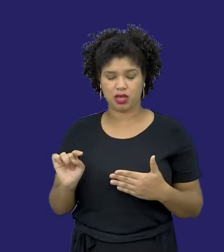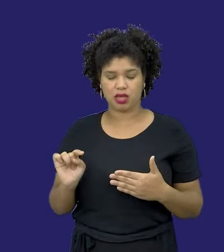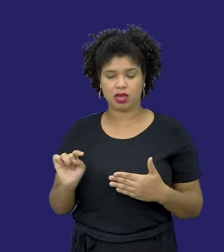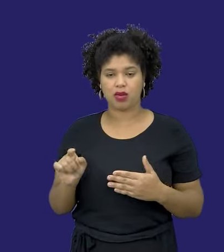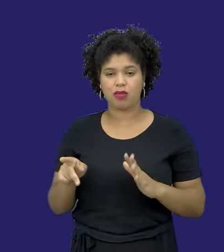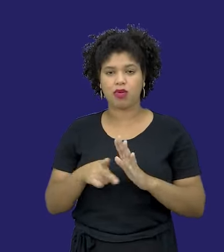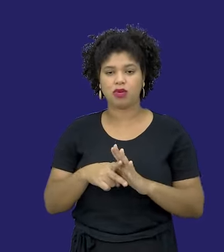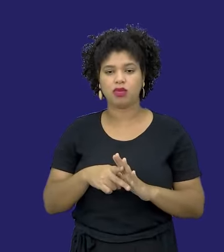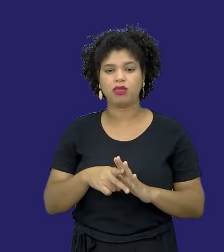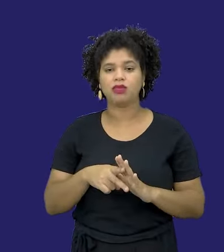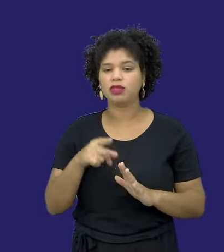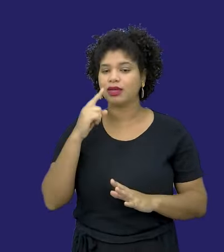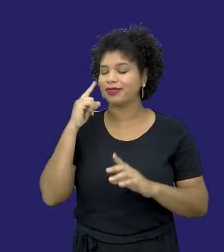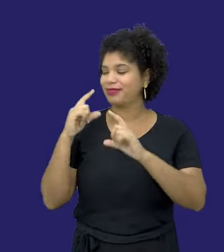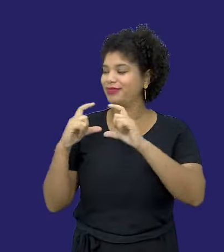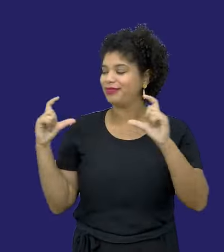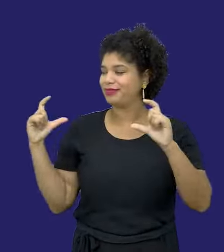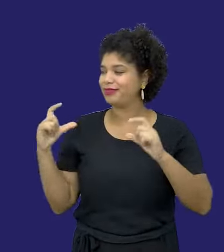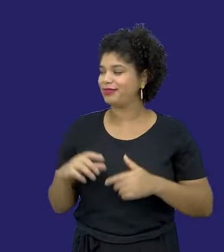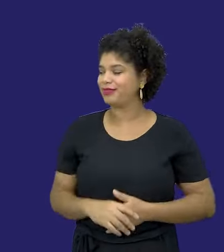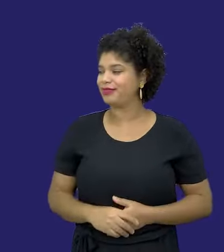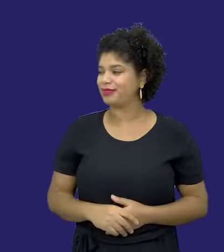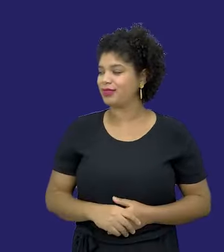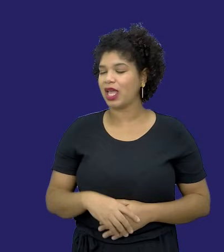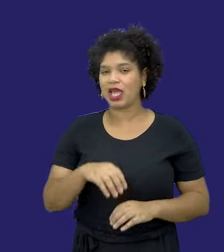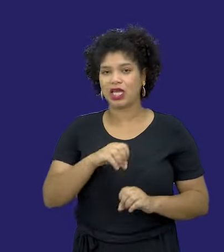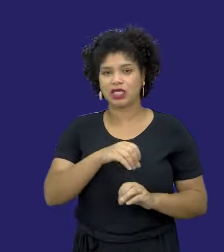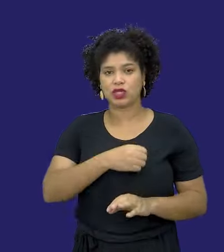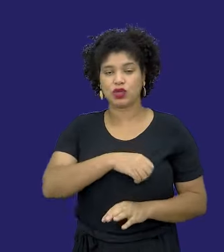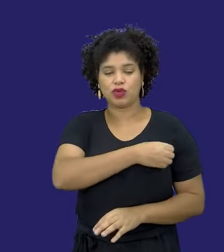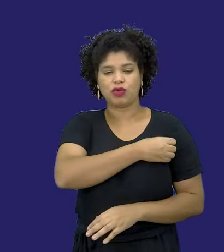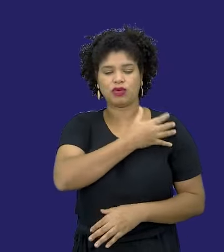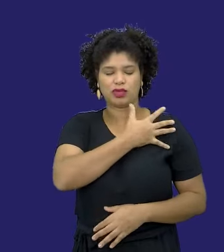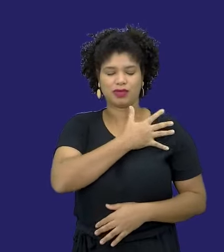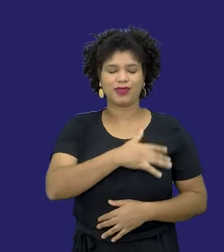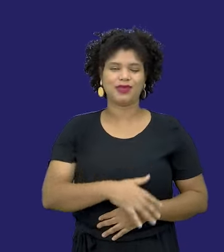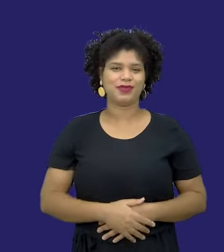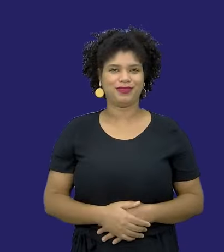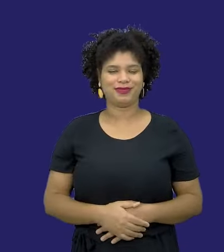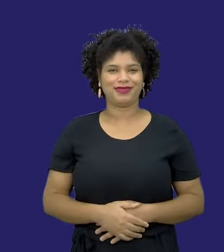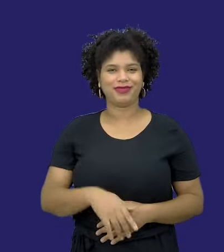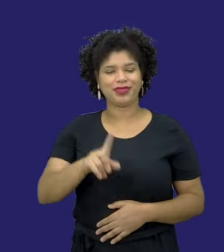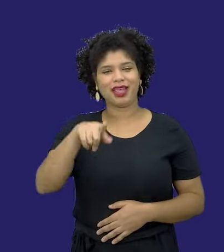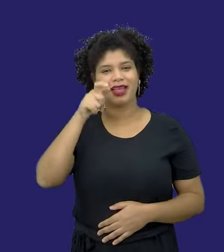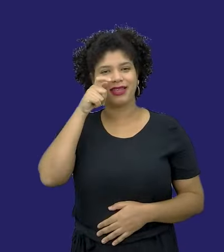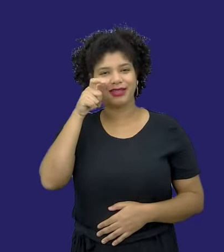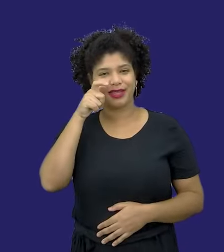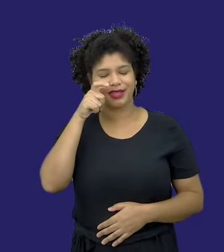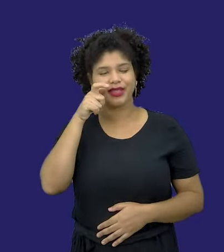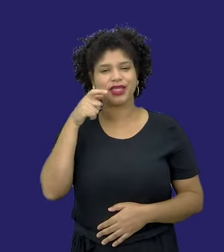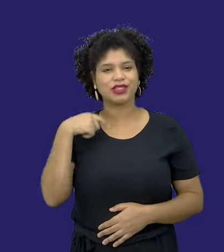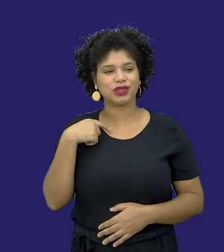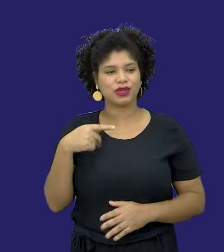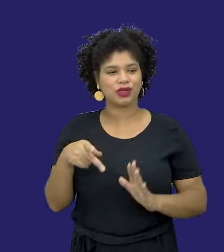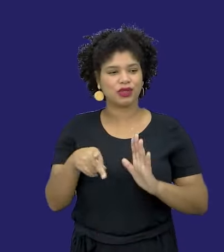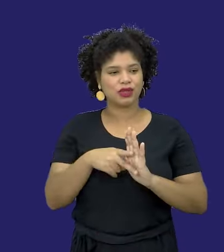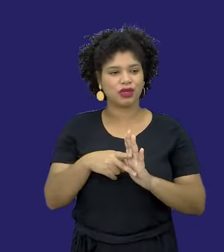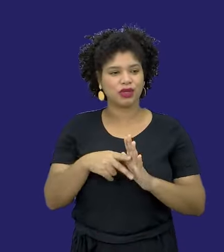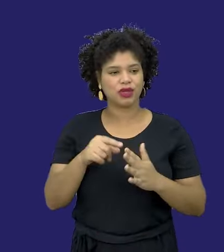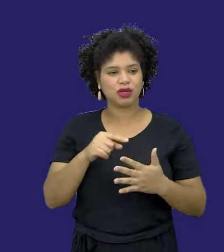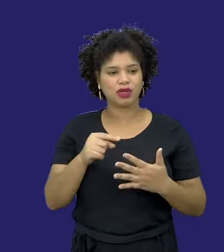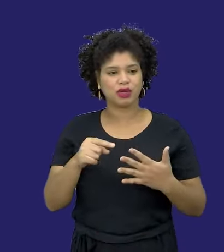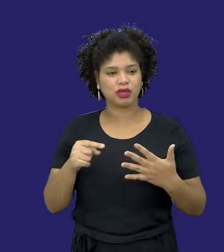Ensino Fundamental, que vai direto para esse material. E é interessante, né, é bom vocês saberem, e